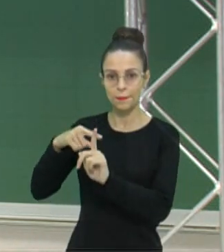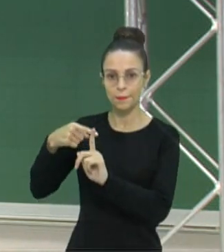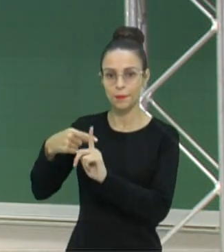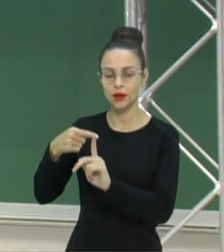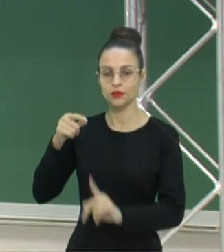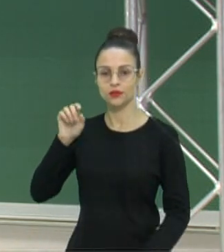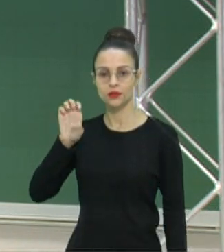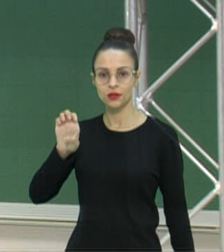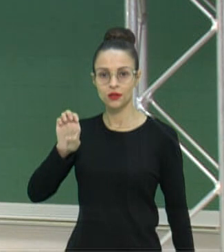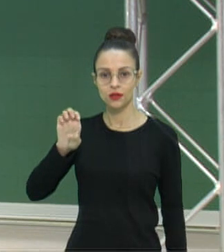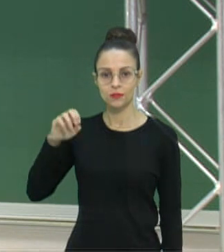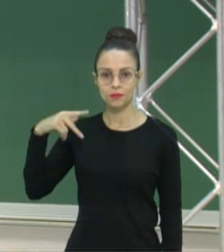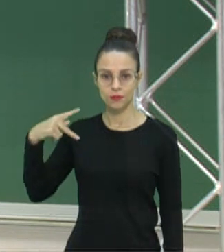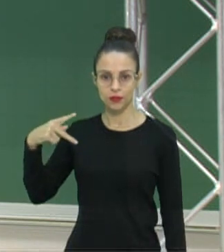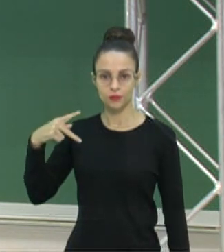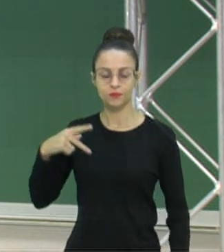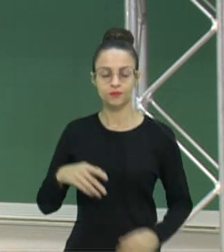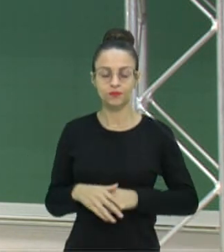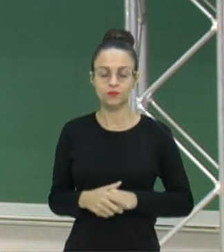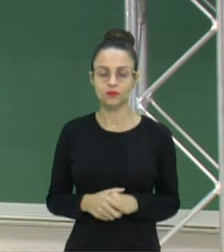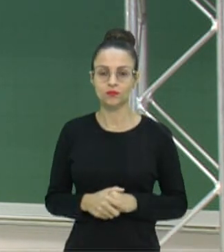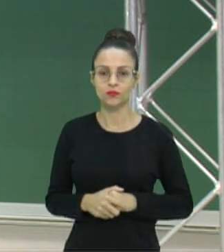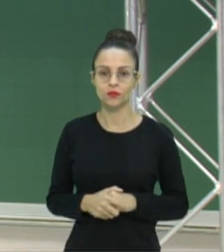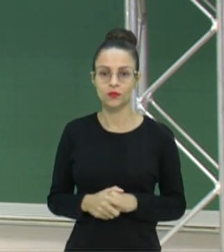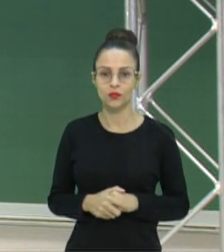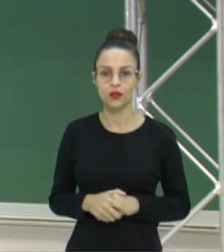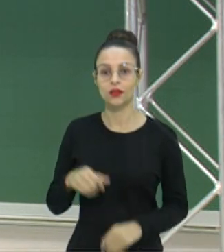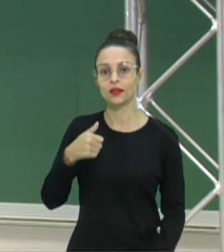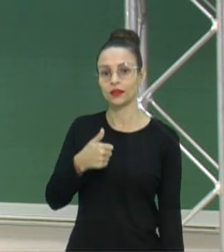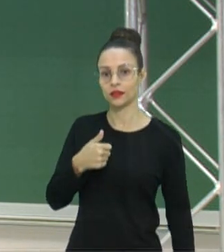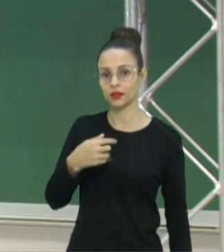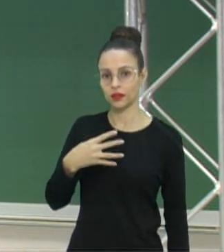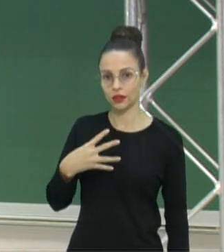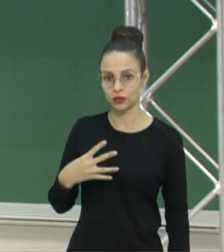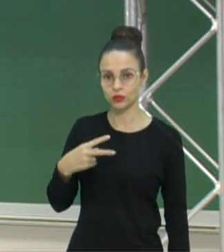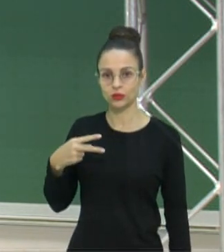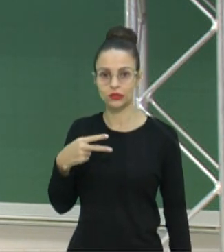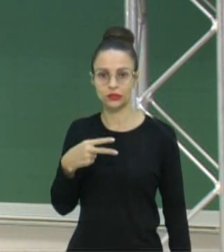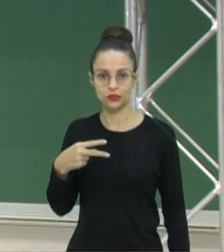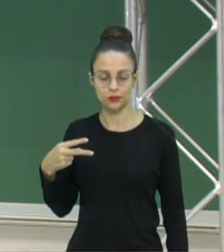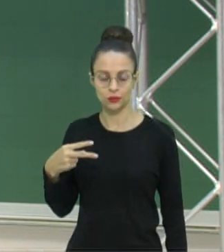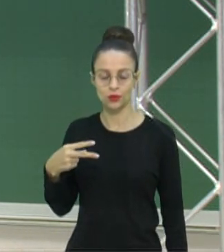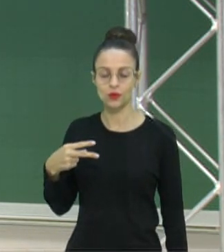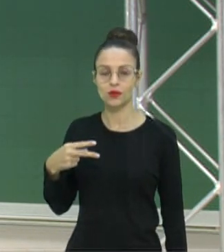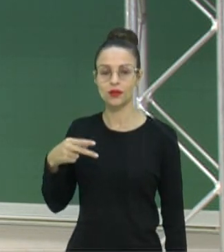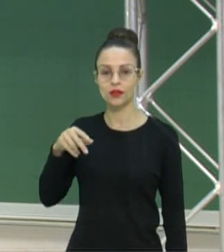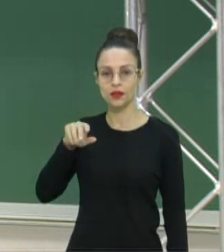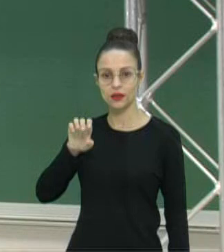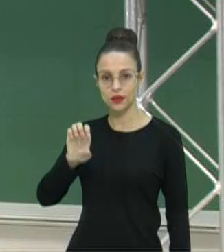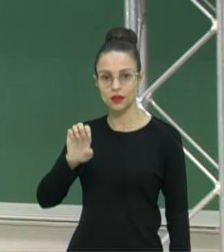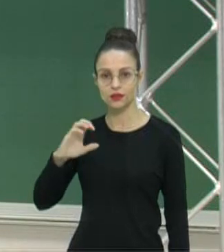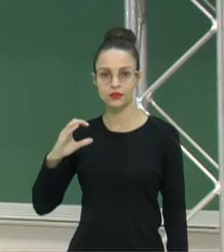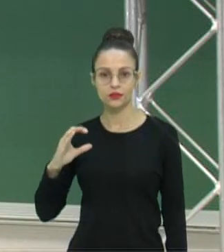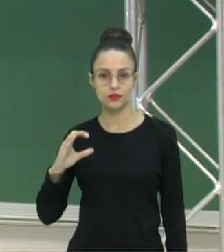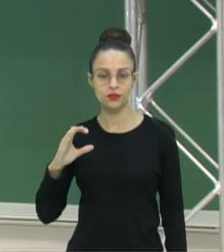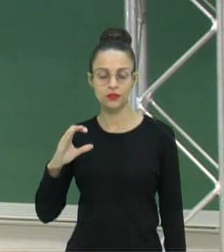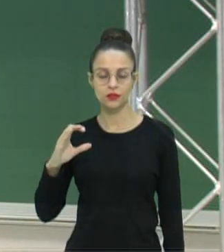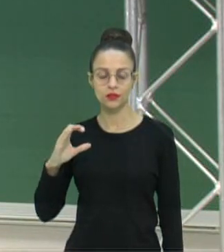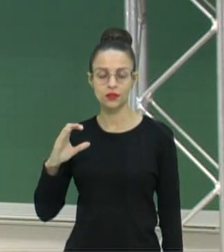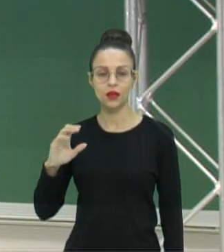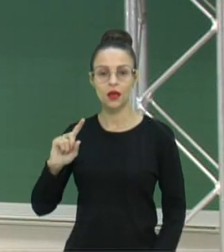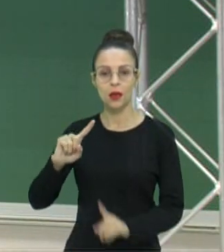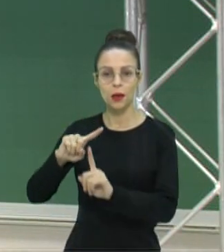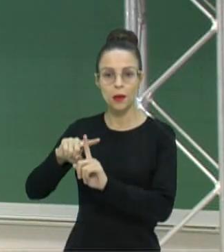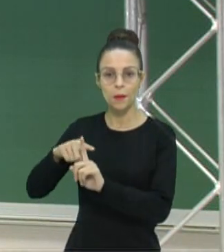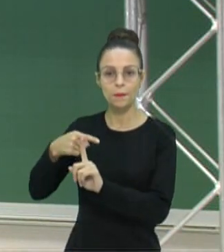mais energia potencial. Ou seja, 14 vai ser igual à energia cinética com